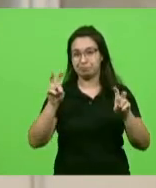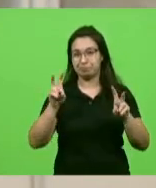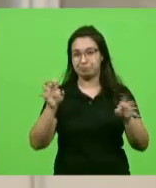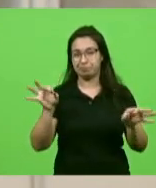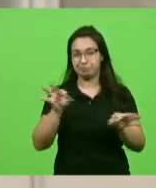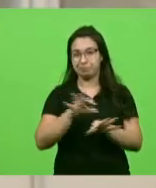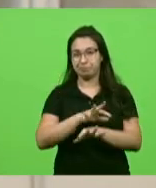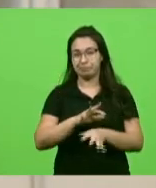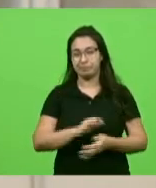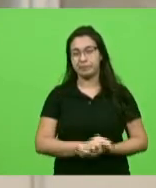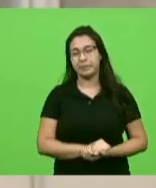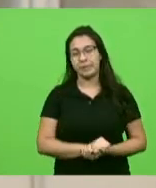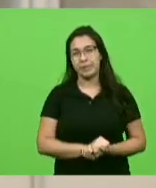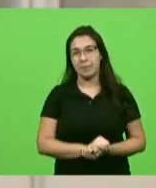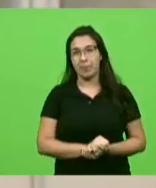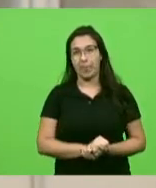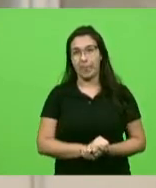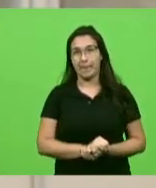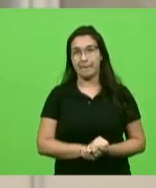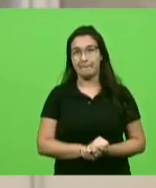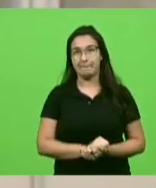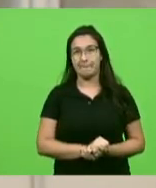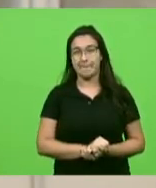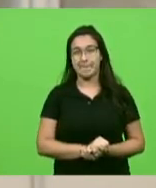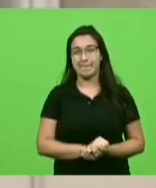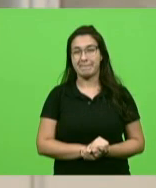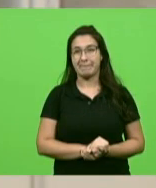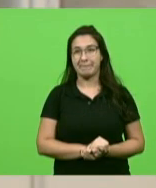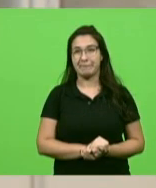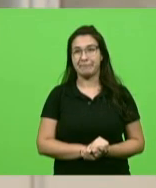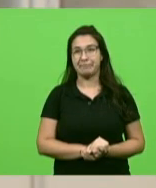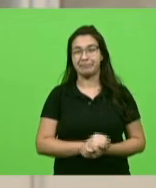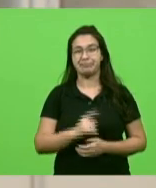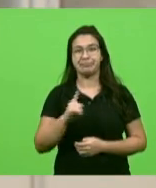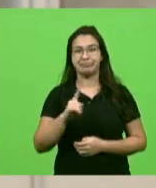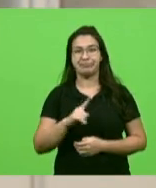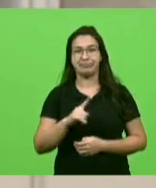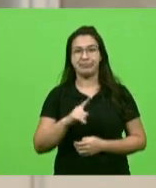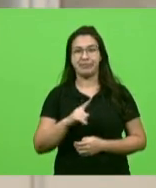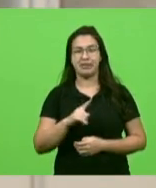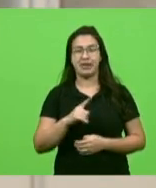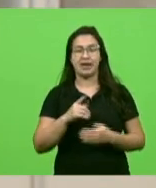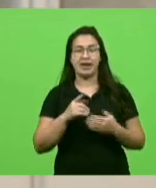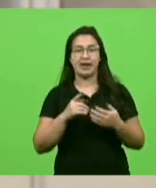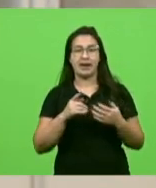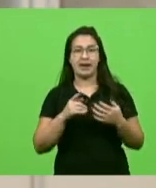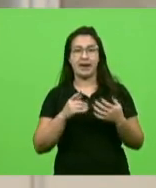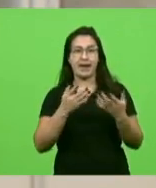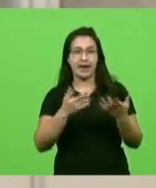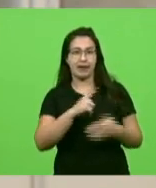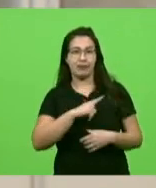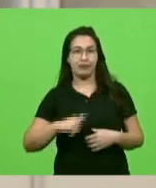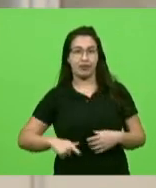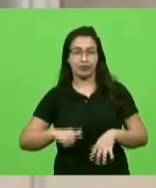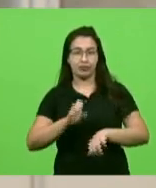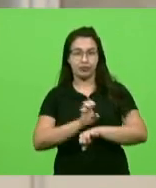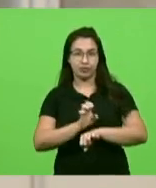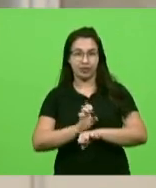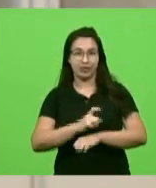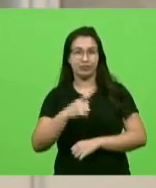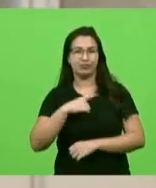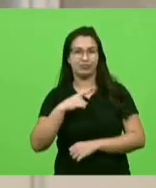E no caso em testilha é inegável que o governador do Estado tinha